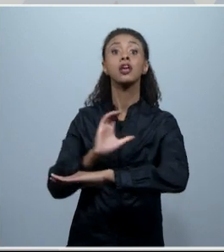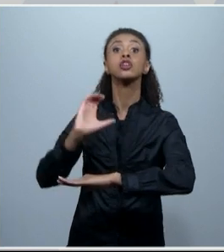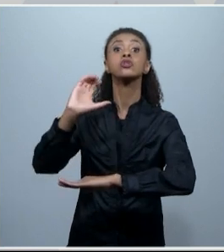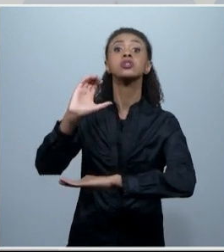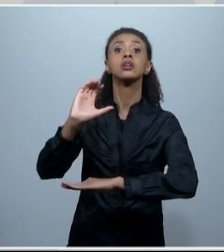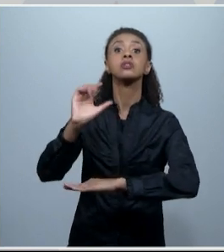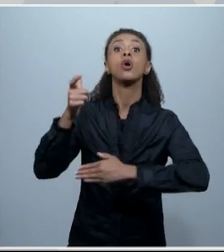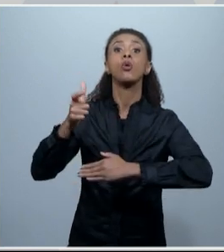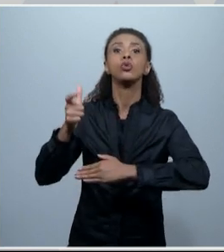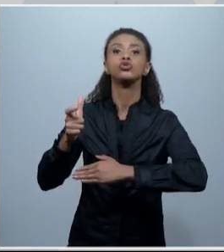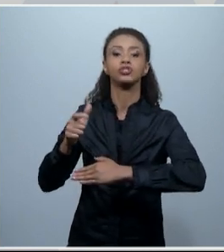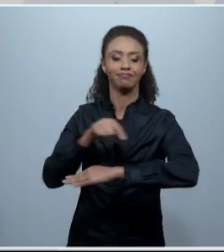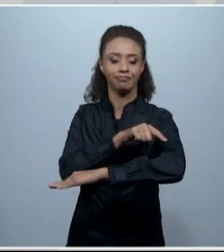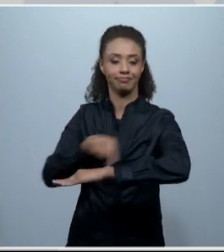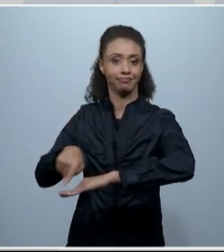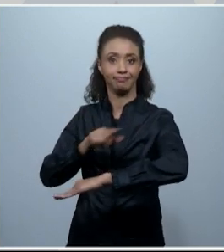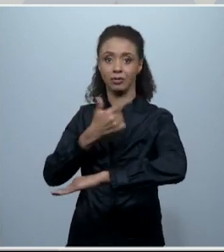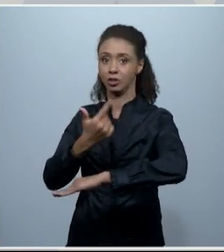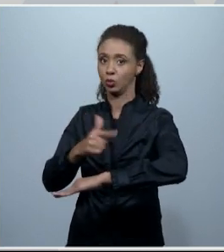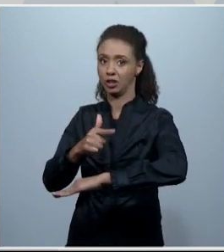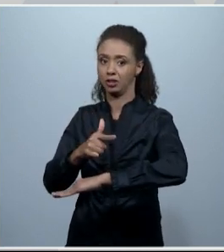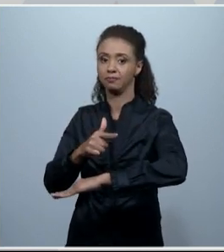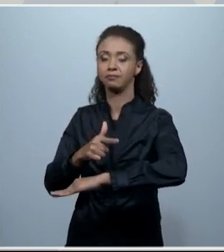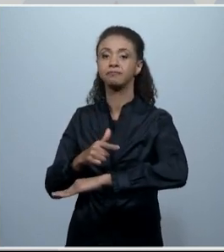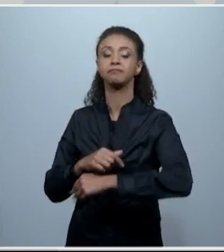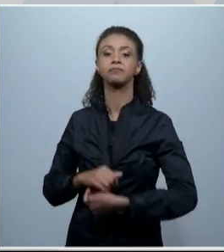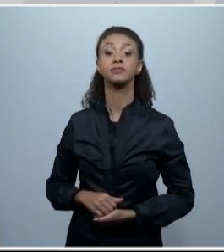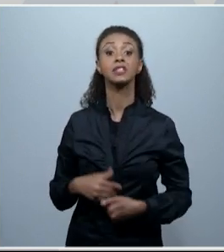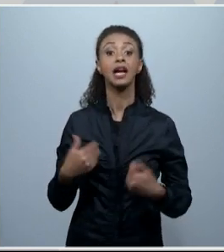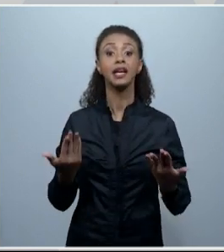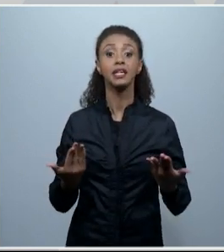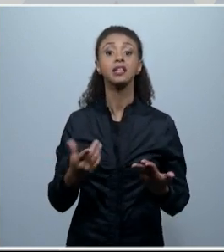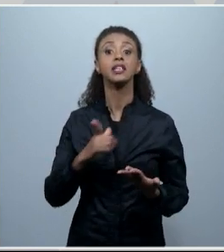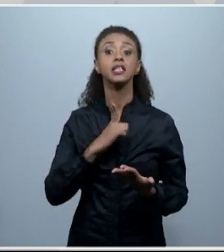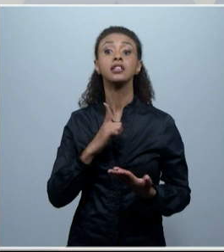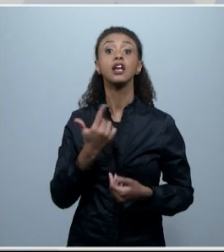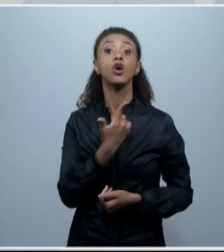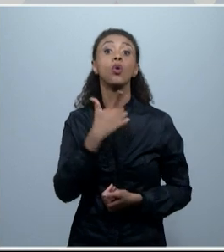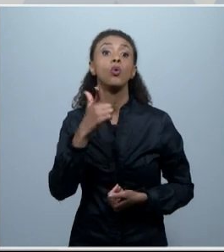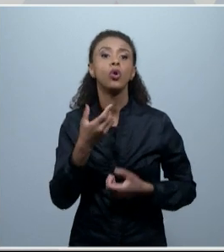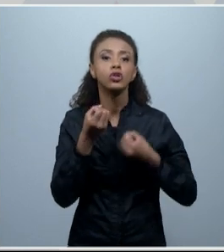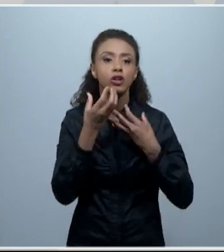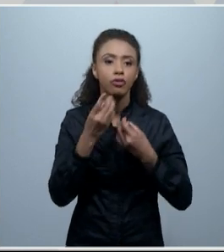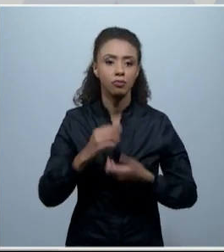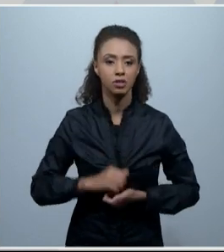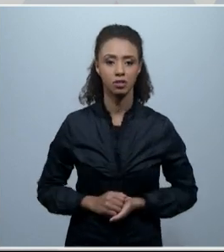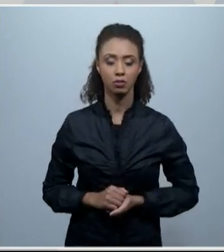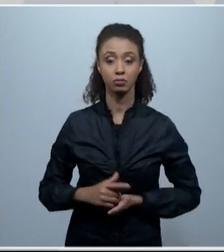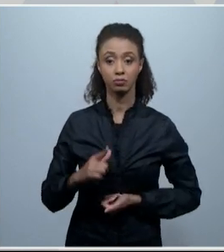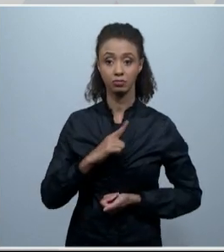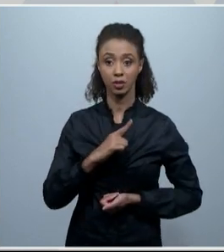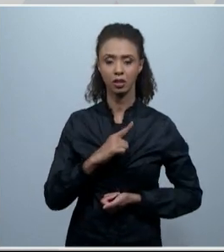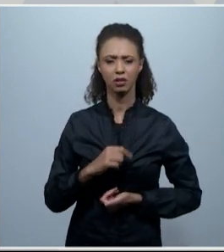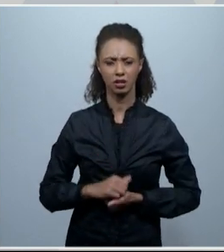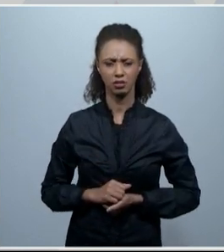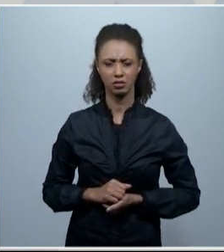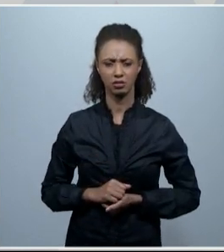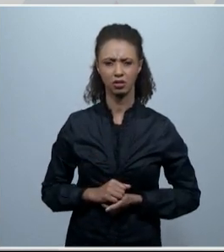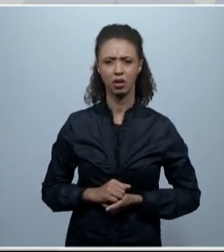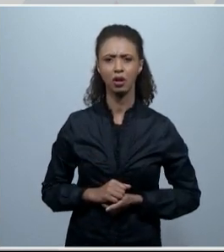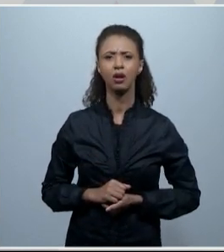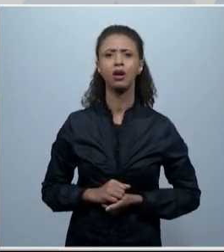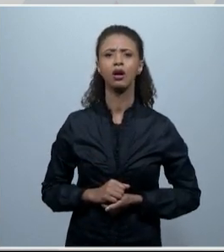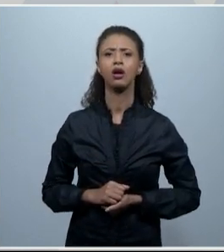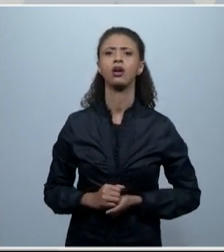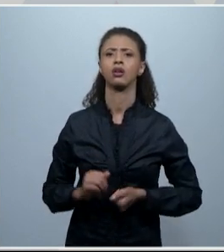reta e aí você tem uma informação que tem um ponto de que está entre a e b é